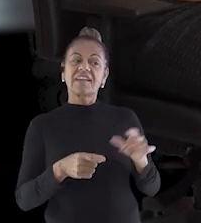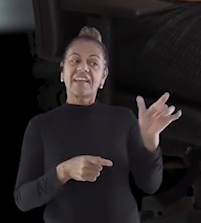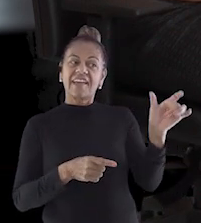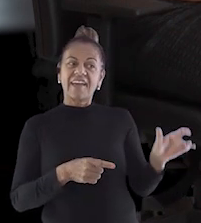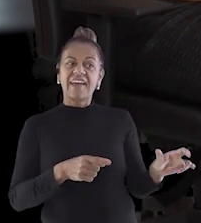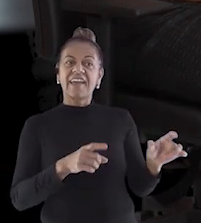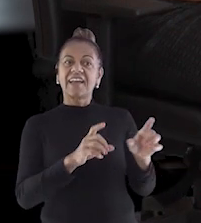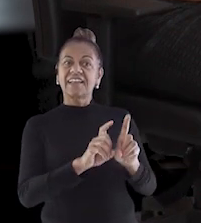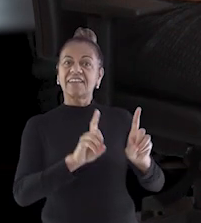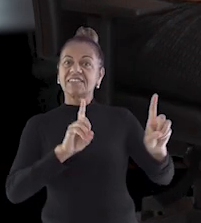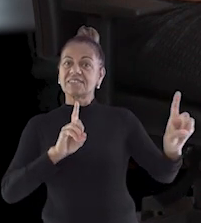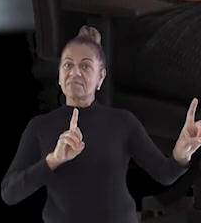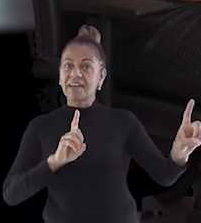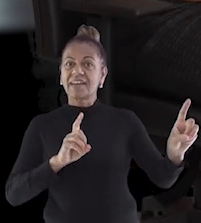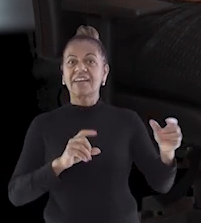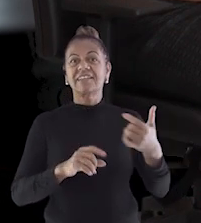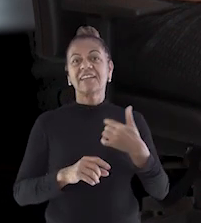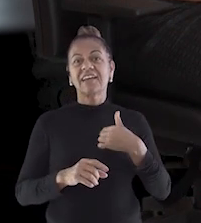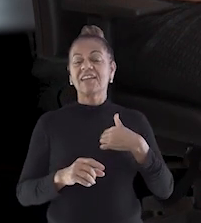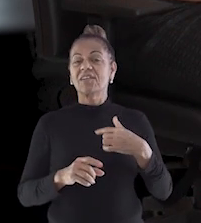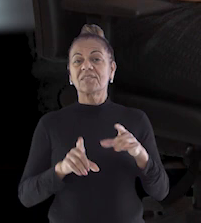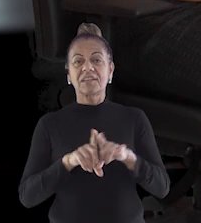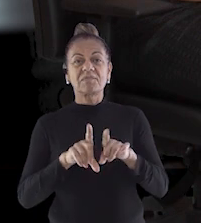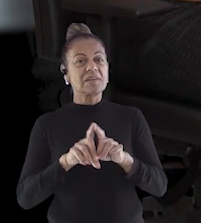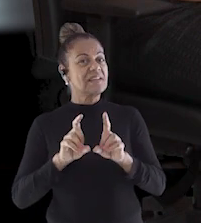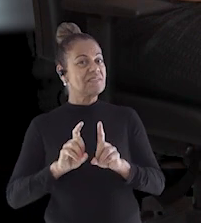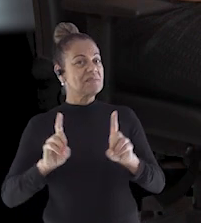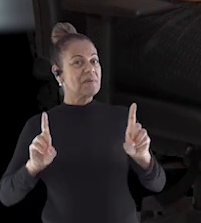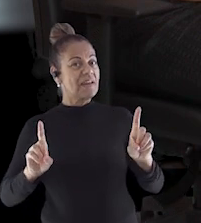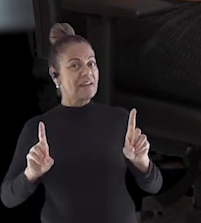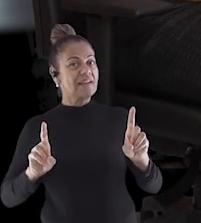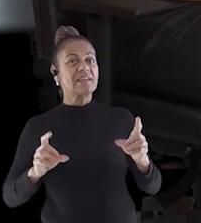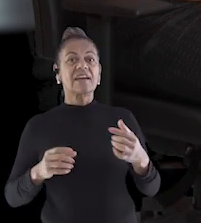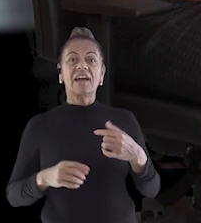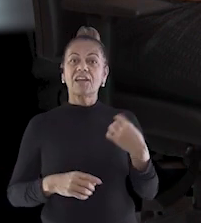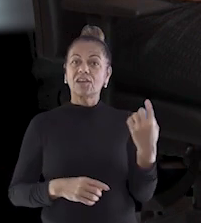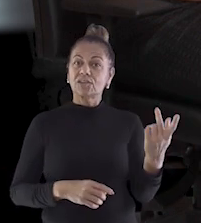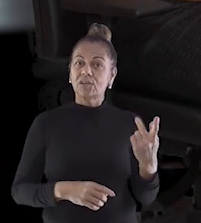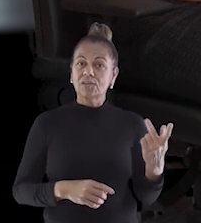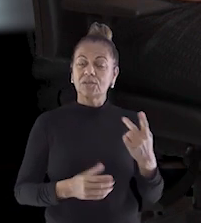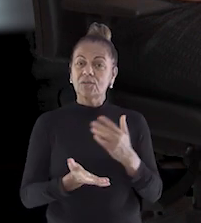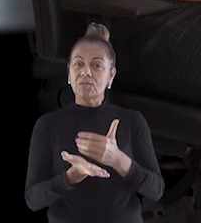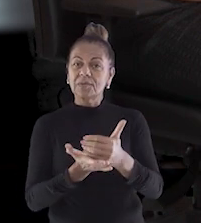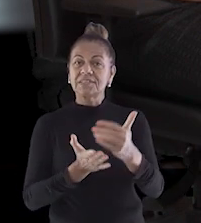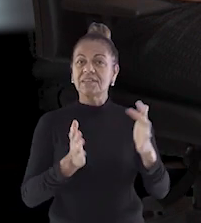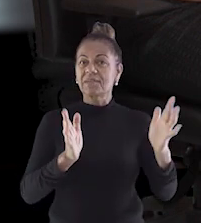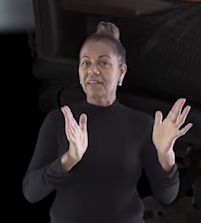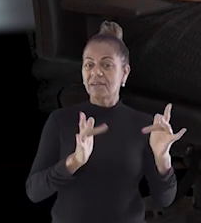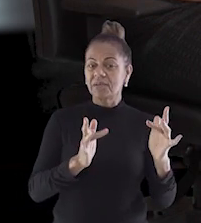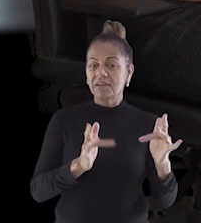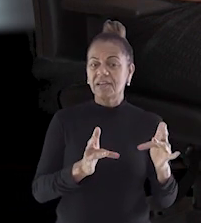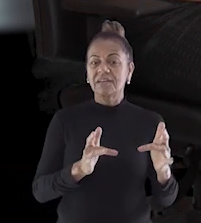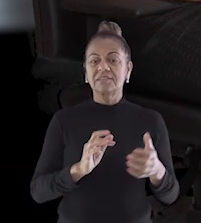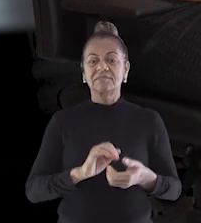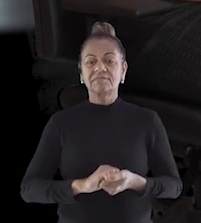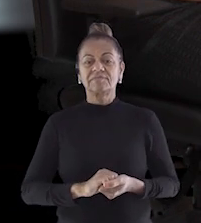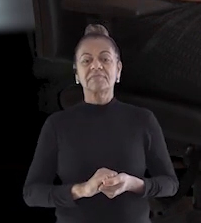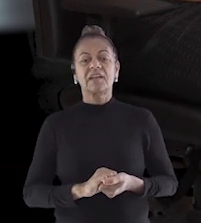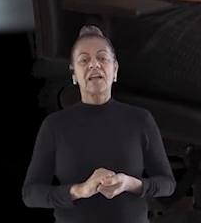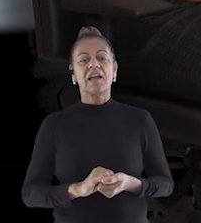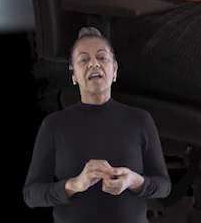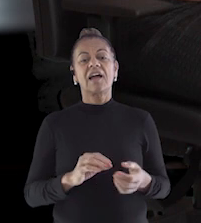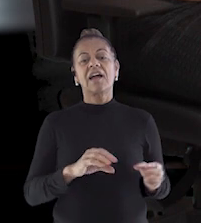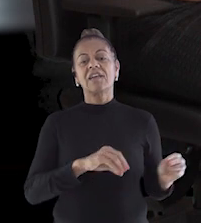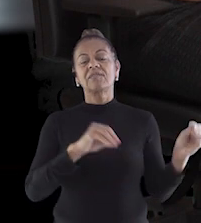em Vitória fazendo trabalho com a minha irmã. Aí a gente se reencontramos, ela estava separada, eu também. Aí a gente